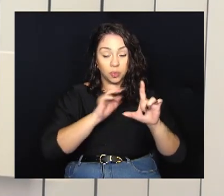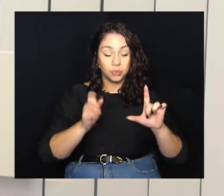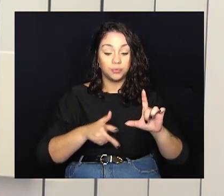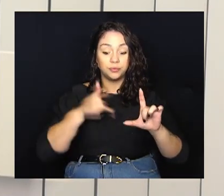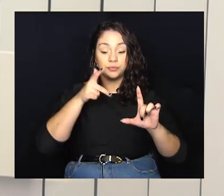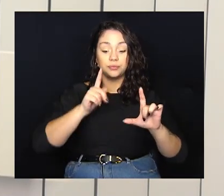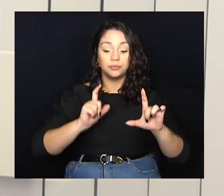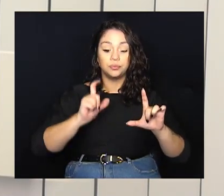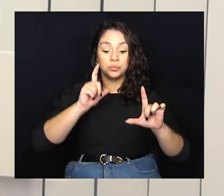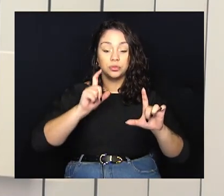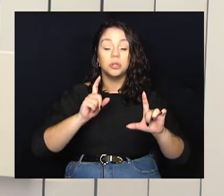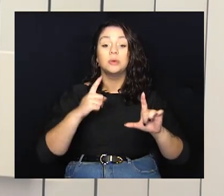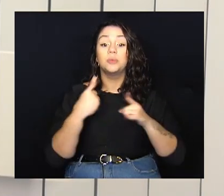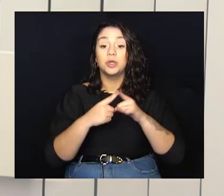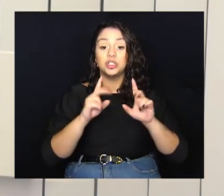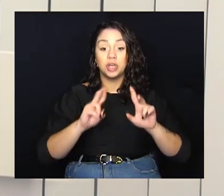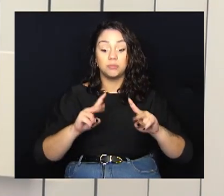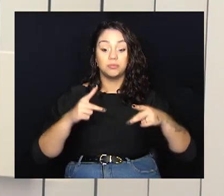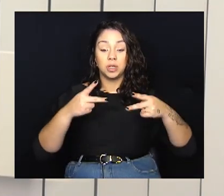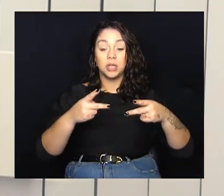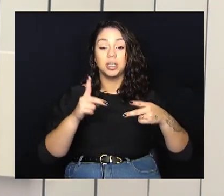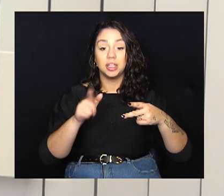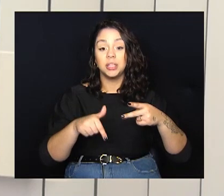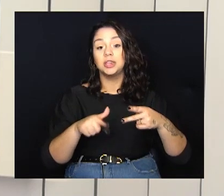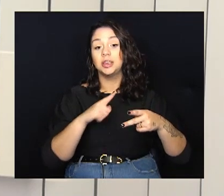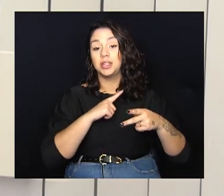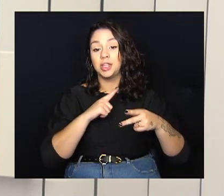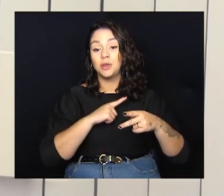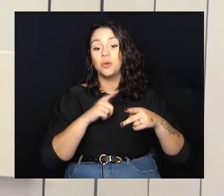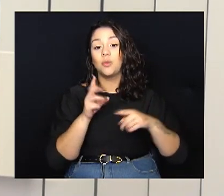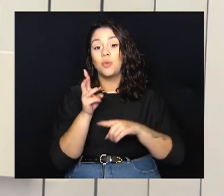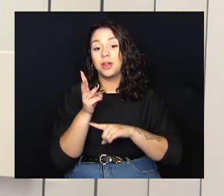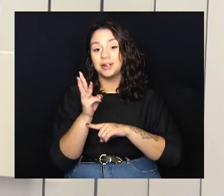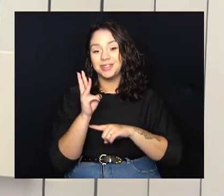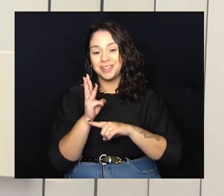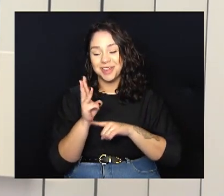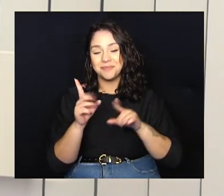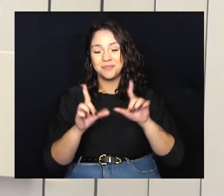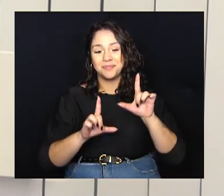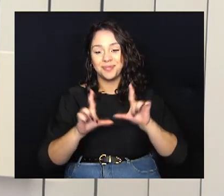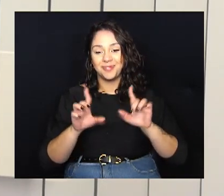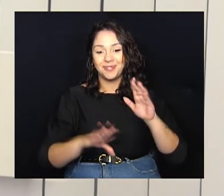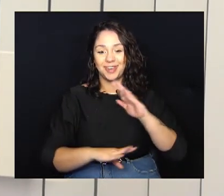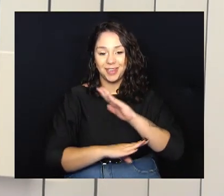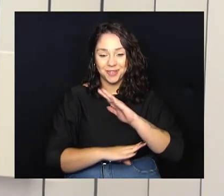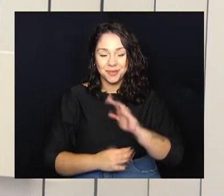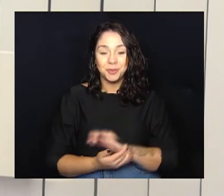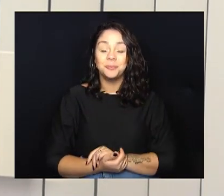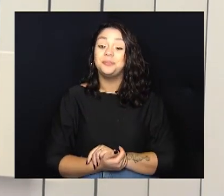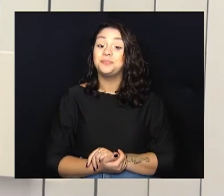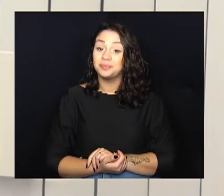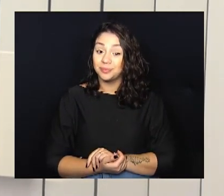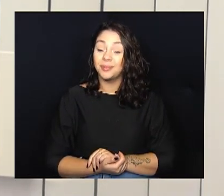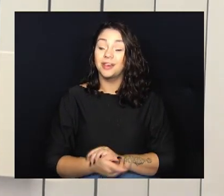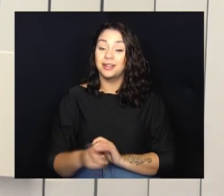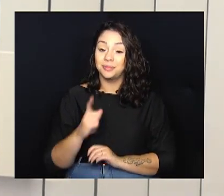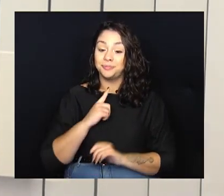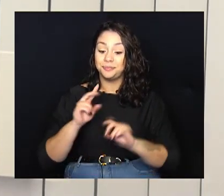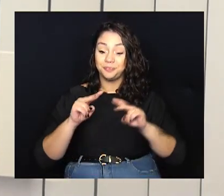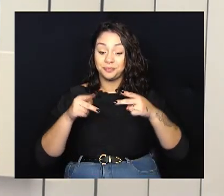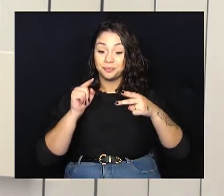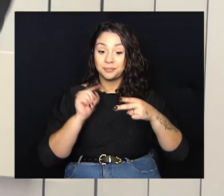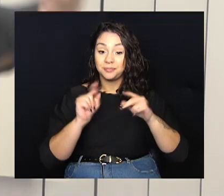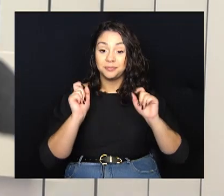QR Code porque aí já vai aparecer uma mensagem na tela do seu celular o WhatsApp da TV Câmara Campinas você aperta e pode enviar